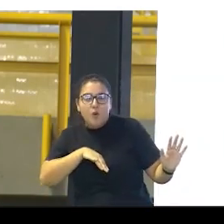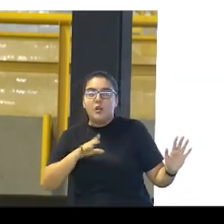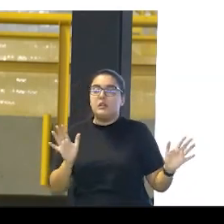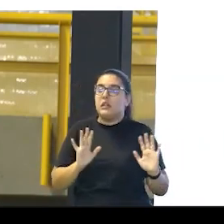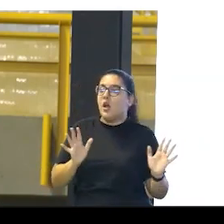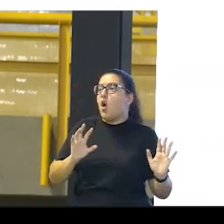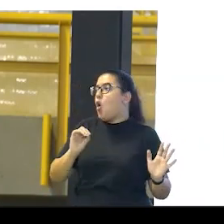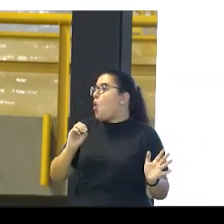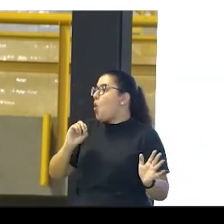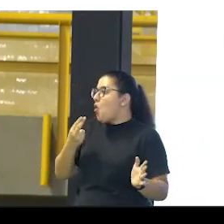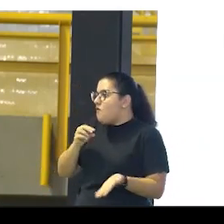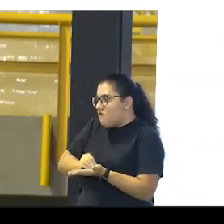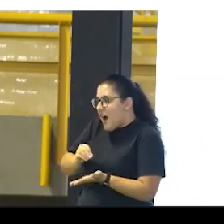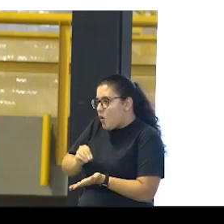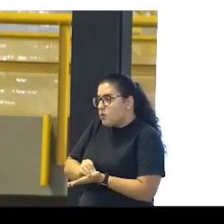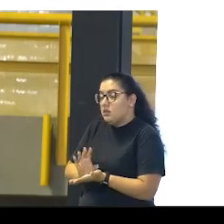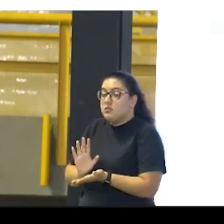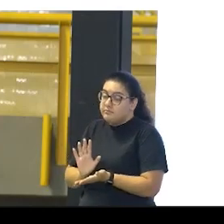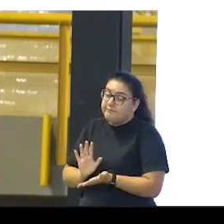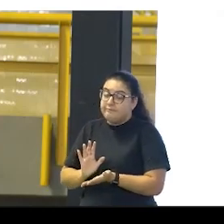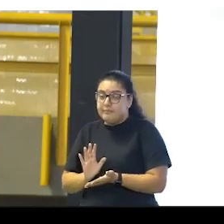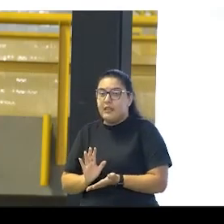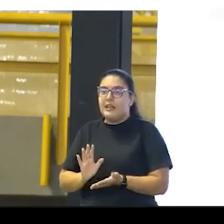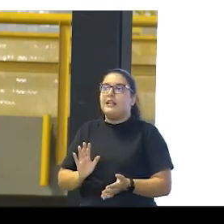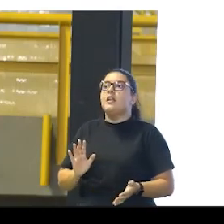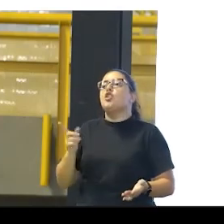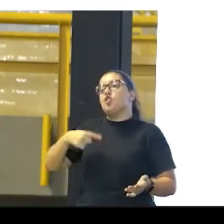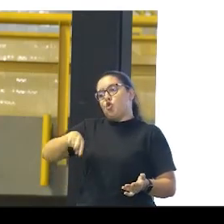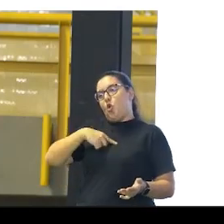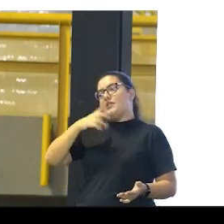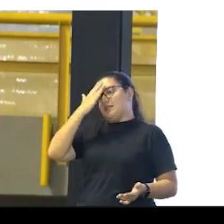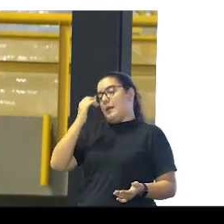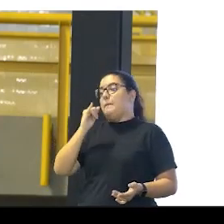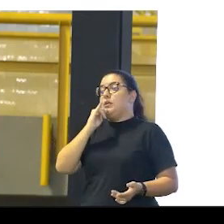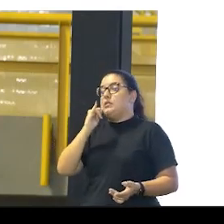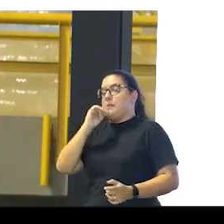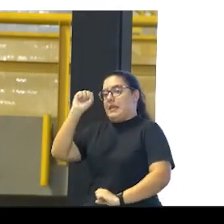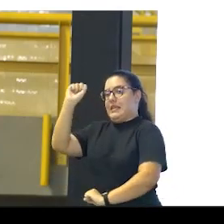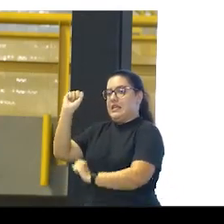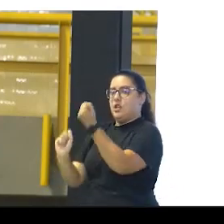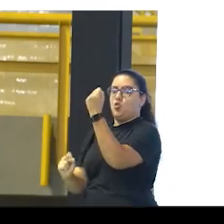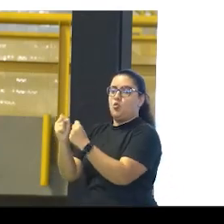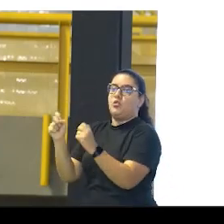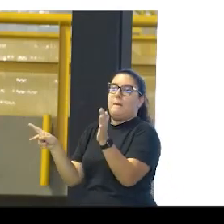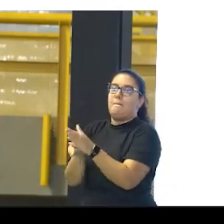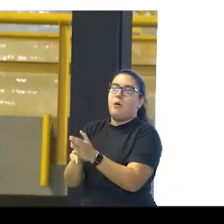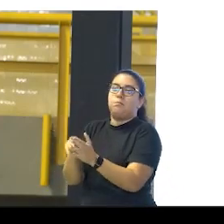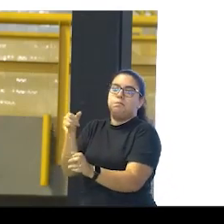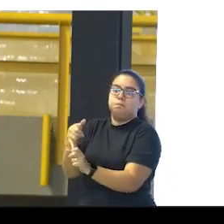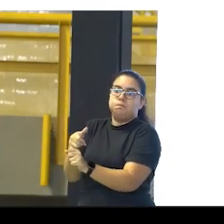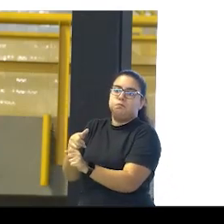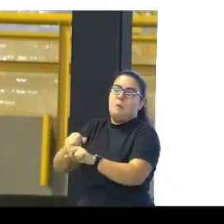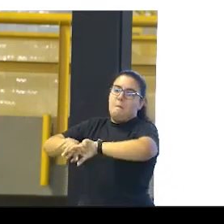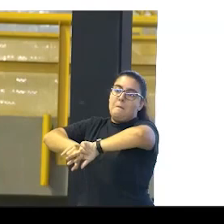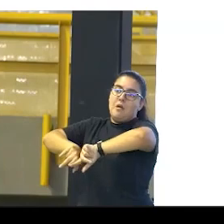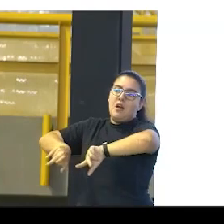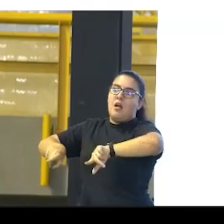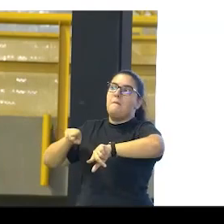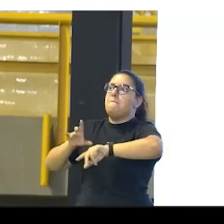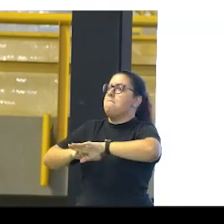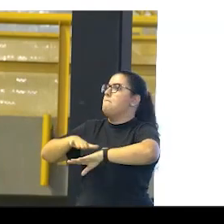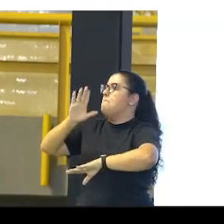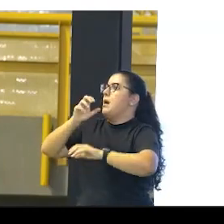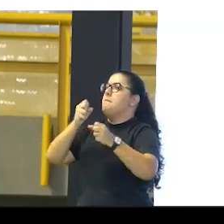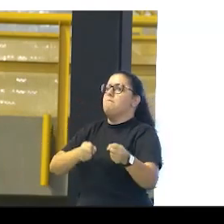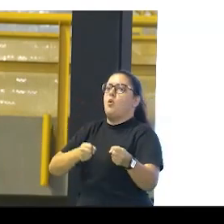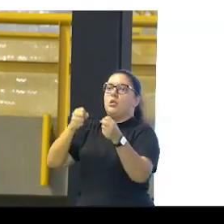sua escassez. Apesar de nós sabermos que a indústria dos combustíveis fósseis é uma das mais poderosas